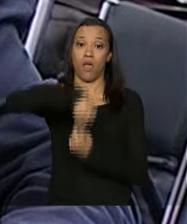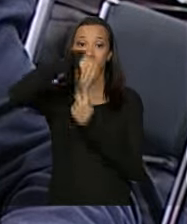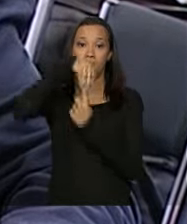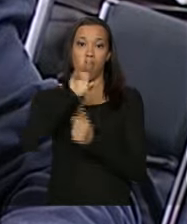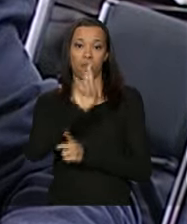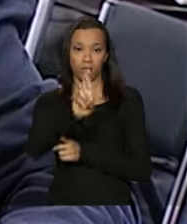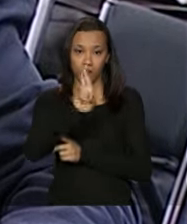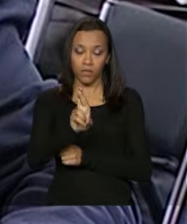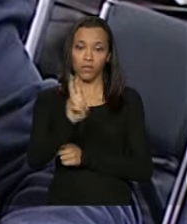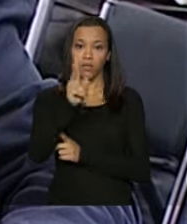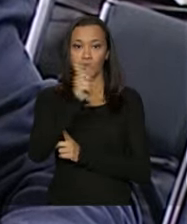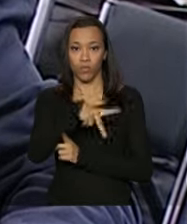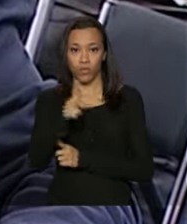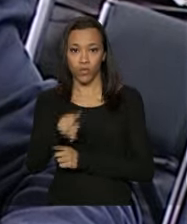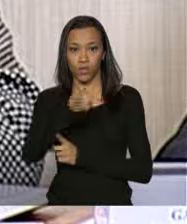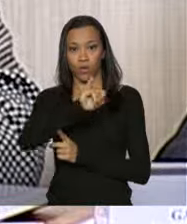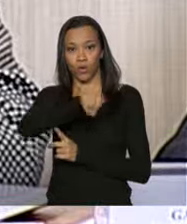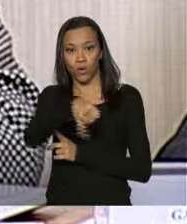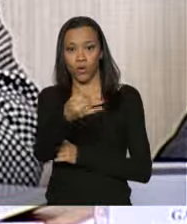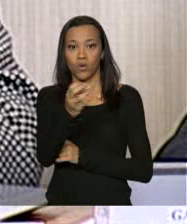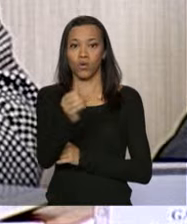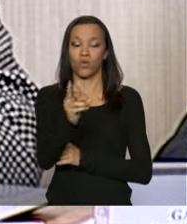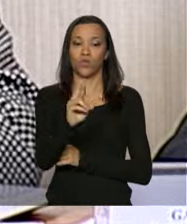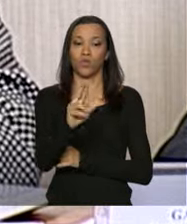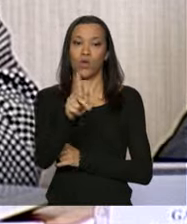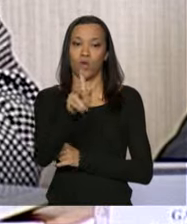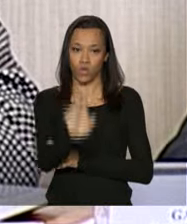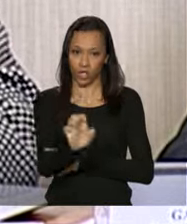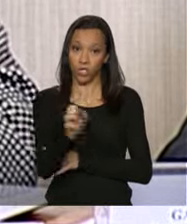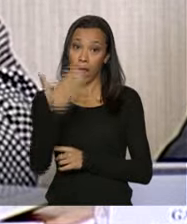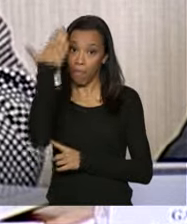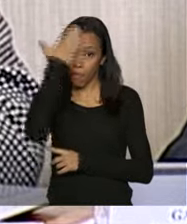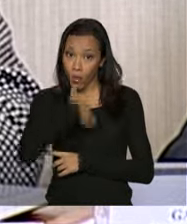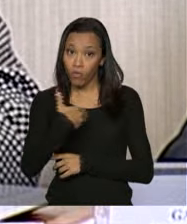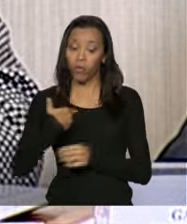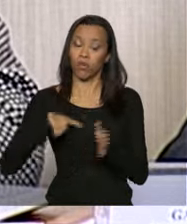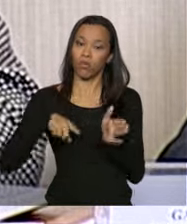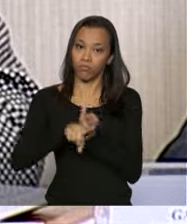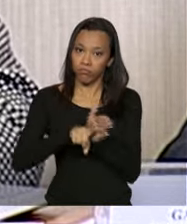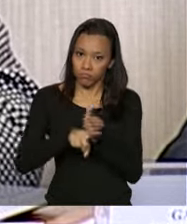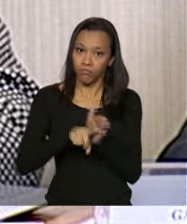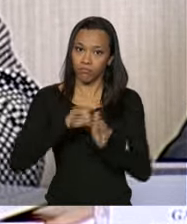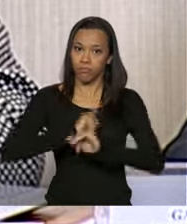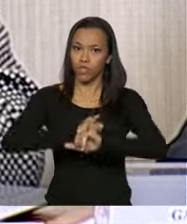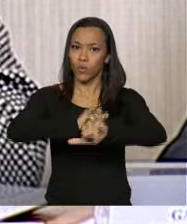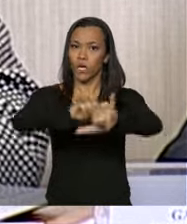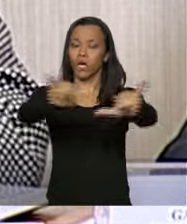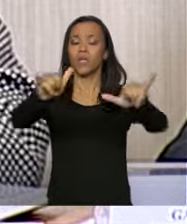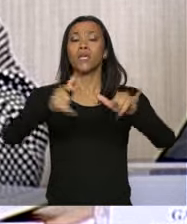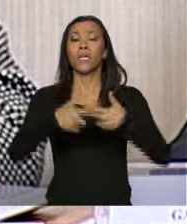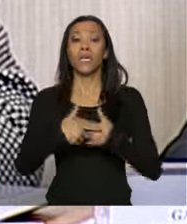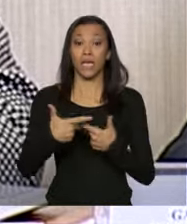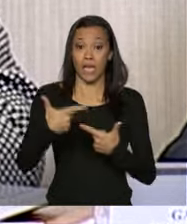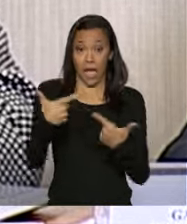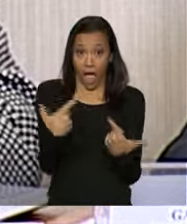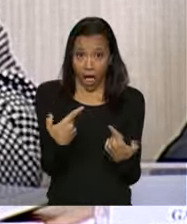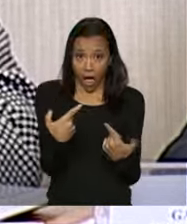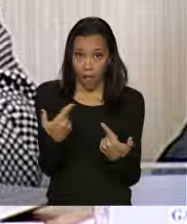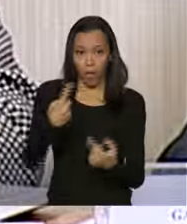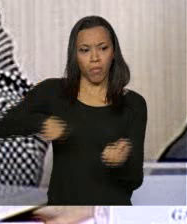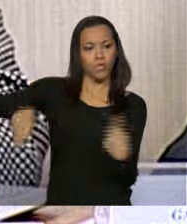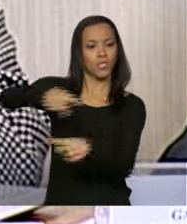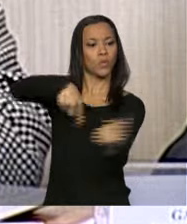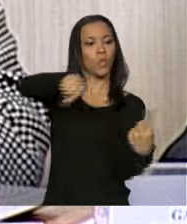e a parceria de vocês mostrou que a redução da circulação de armas de fogo contribui